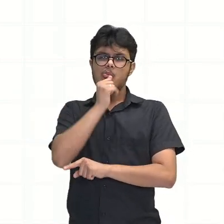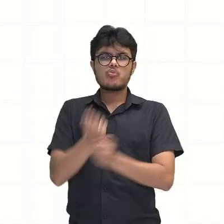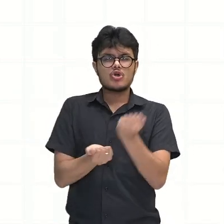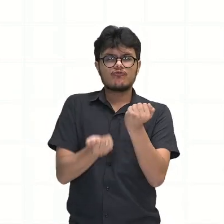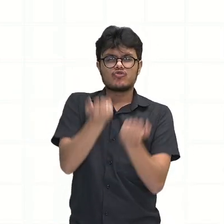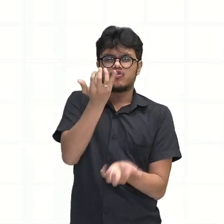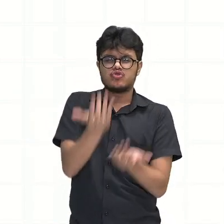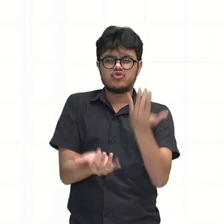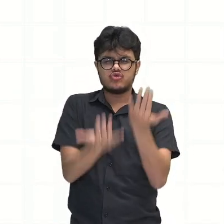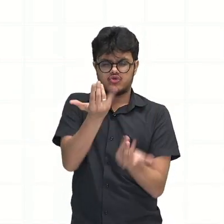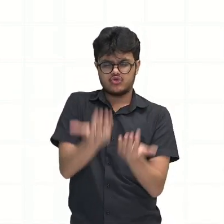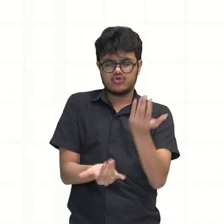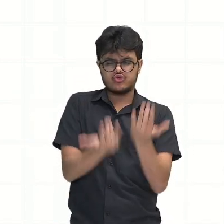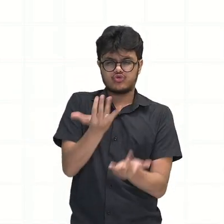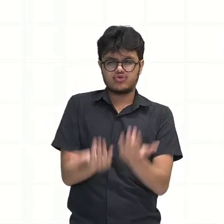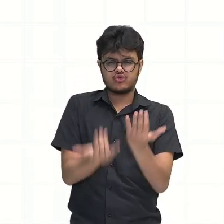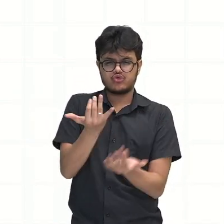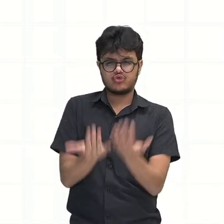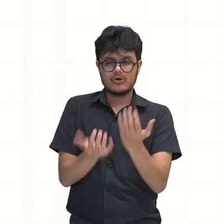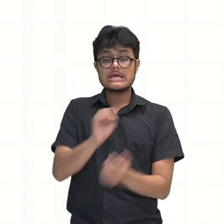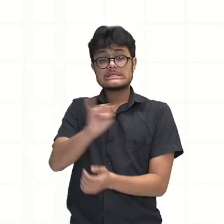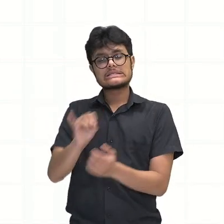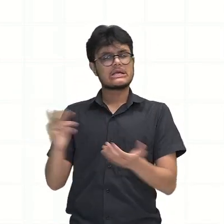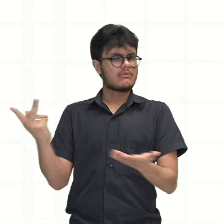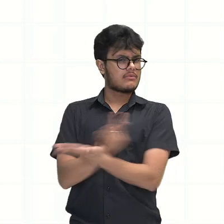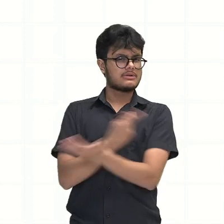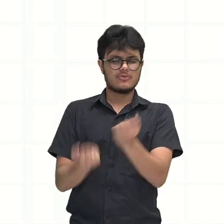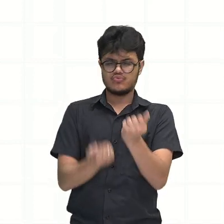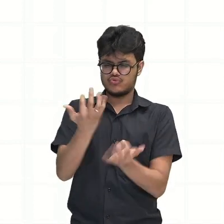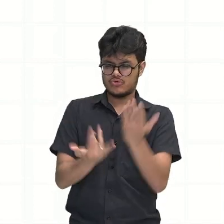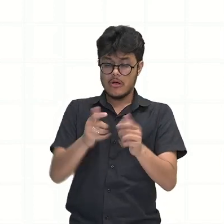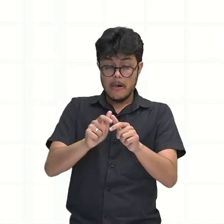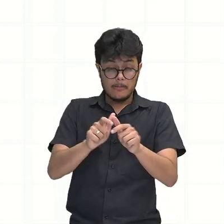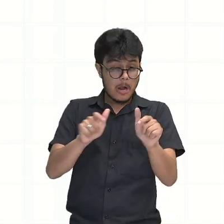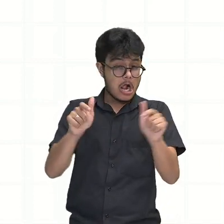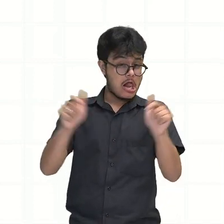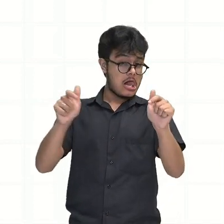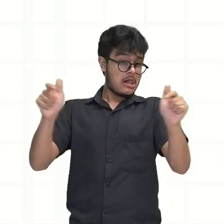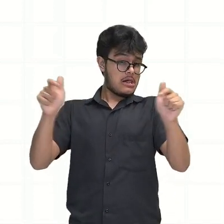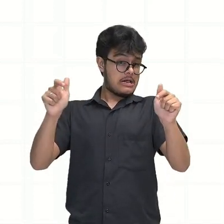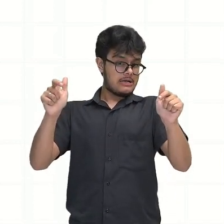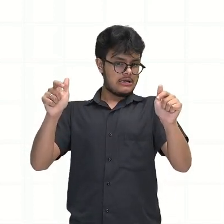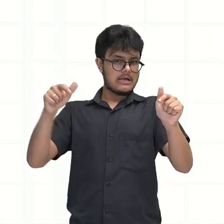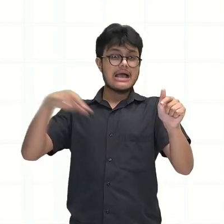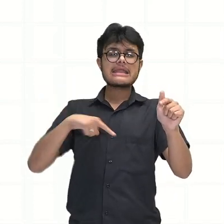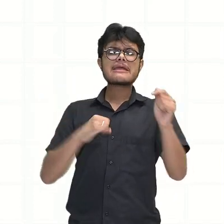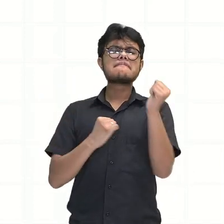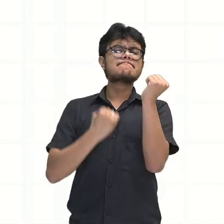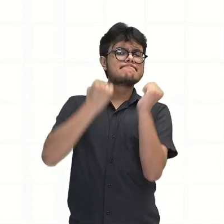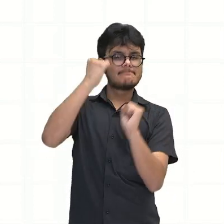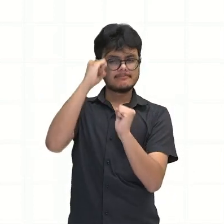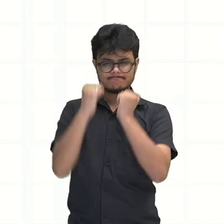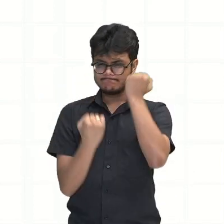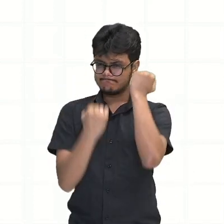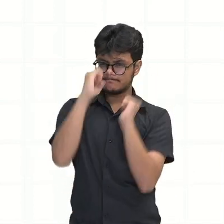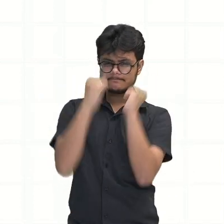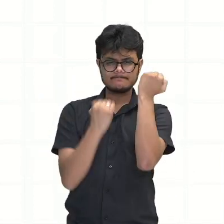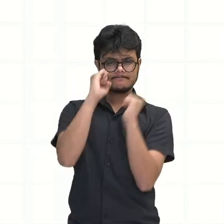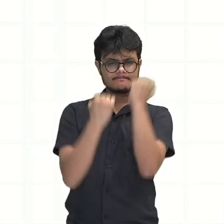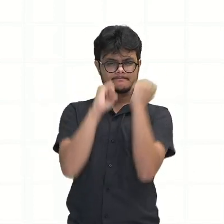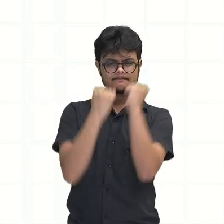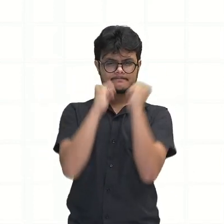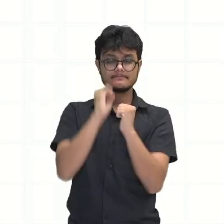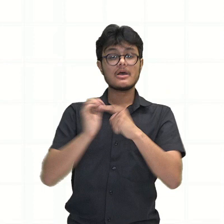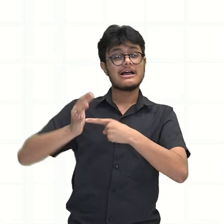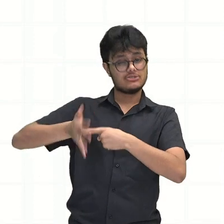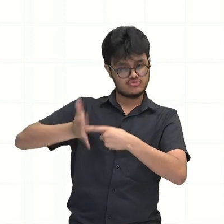a explosão. Quando ocorre a explosão, essa explosão que vai fazer a movimentação do pistão, né? E